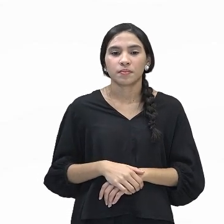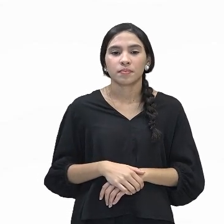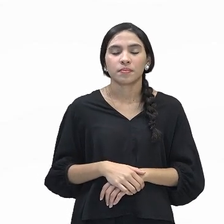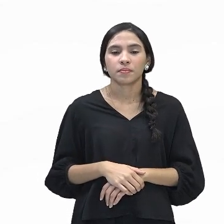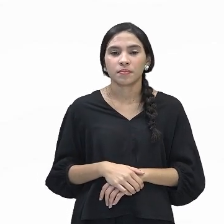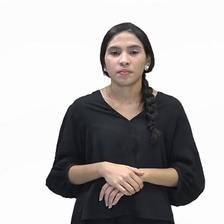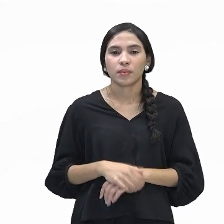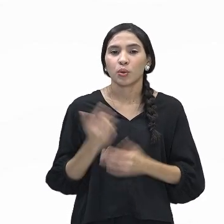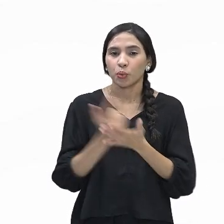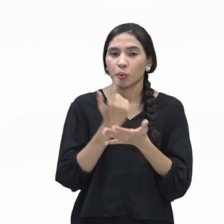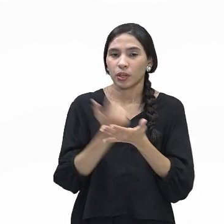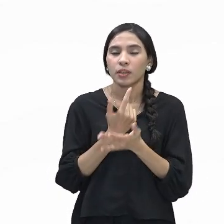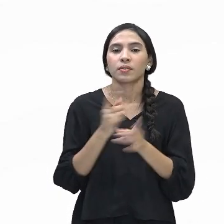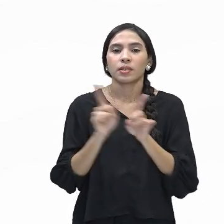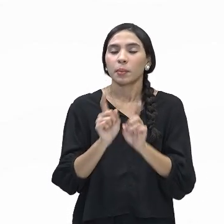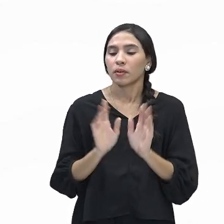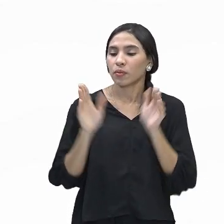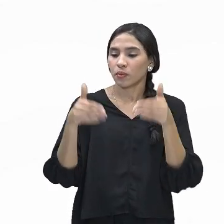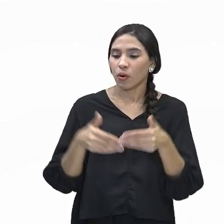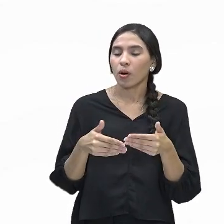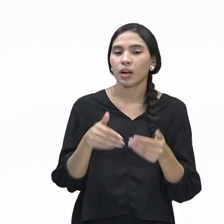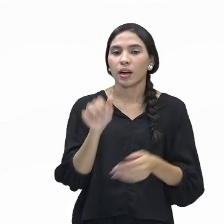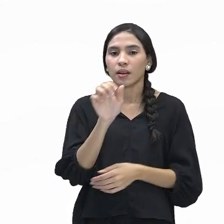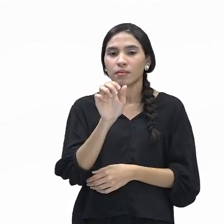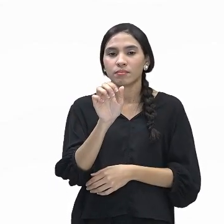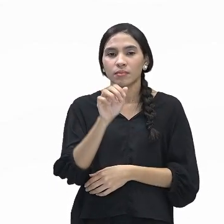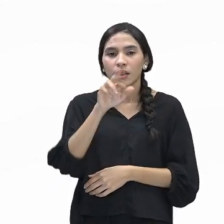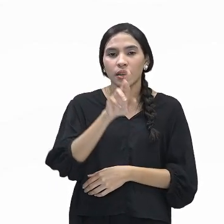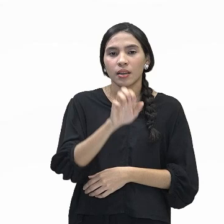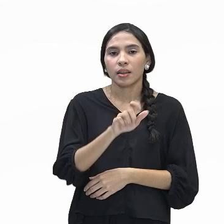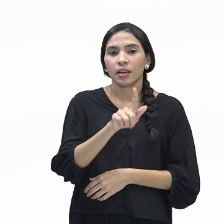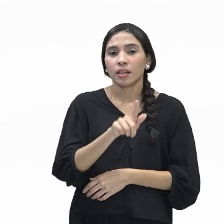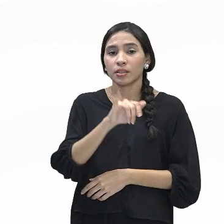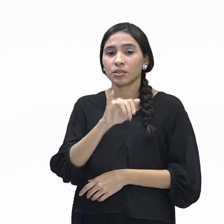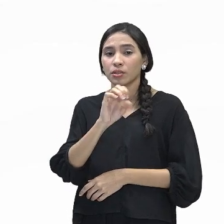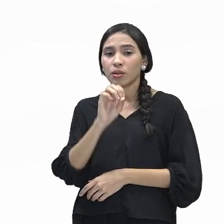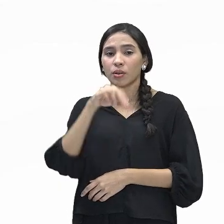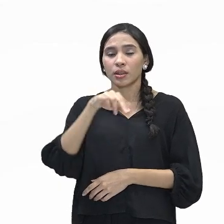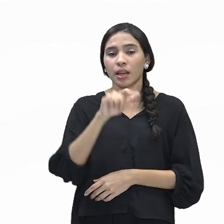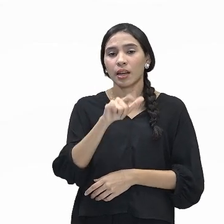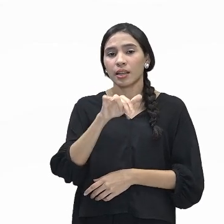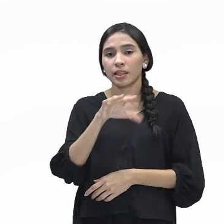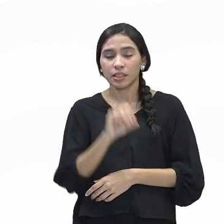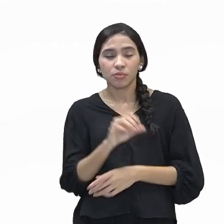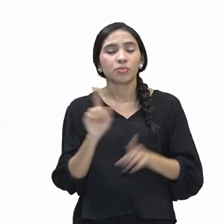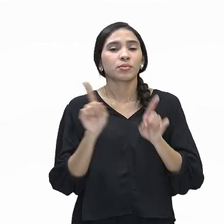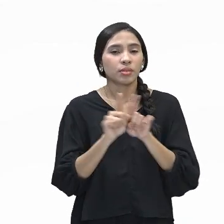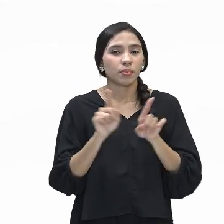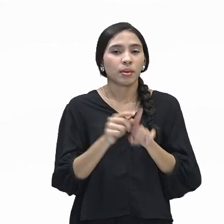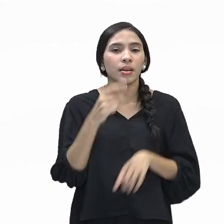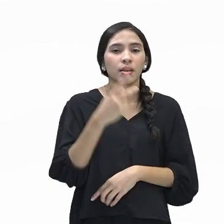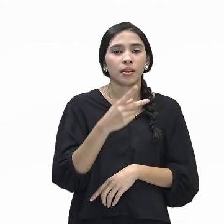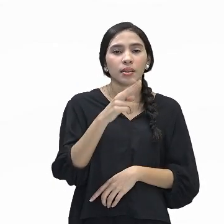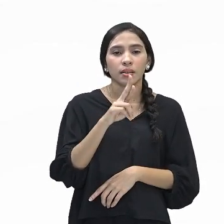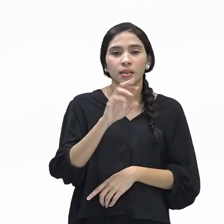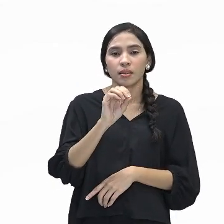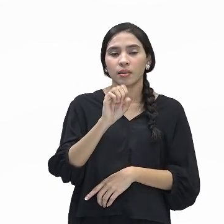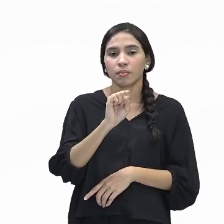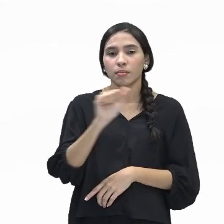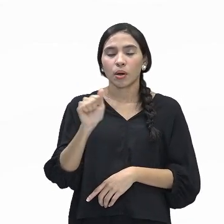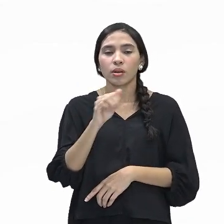Veredas, então ele trabalha bastante o regionalismo, ele trabalha a prosa intimista, que ele vai falar sobre o quê?